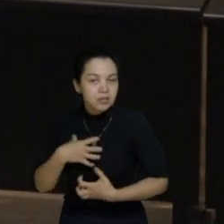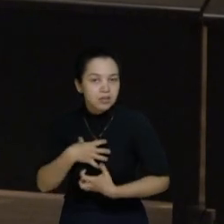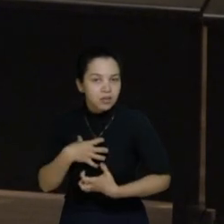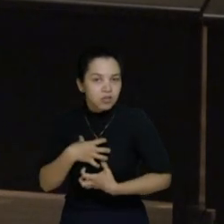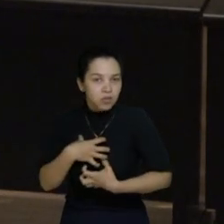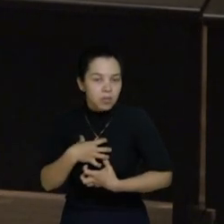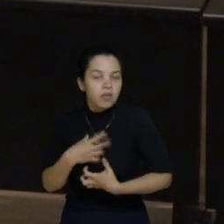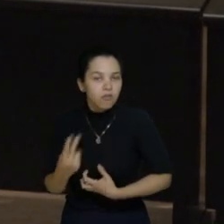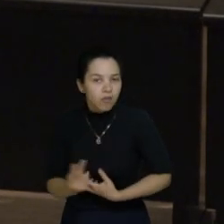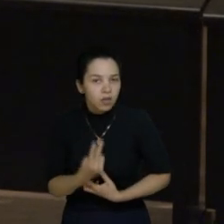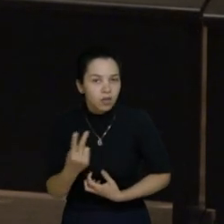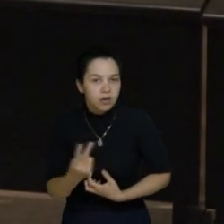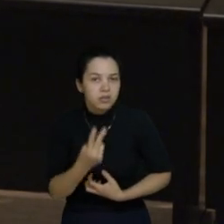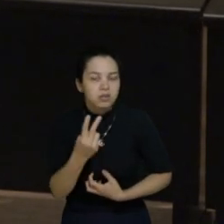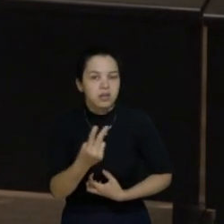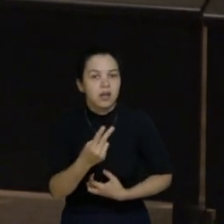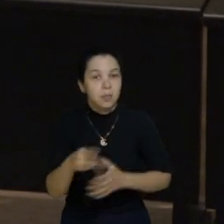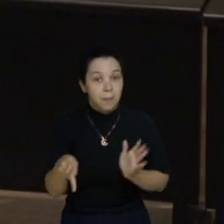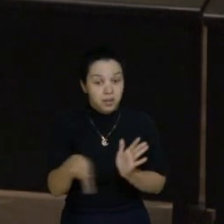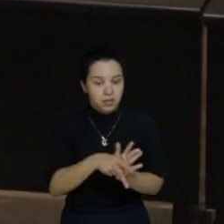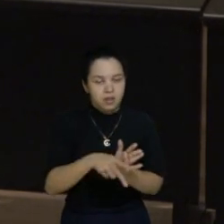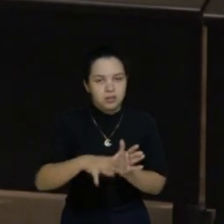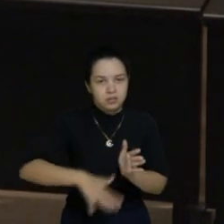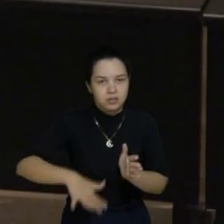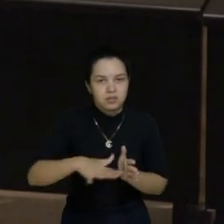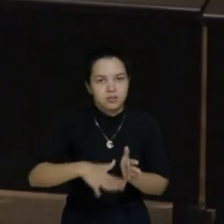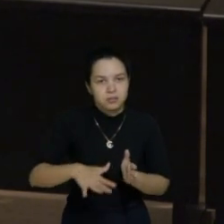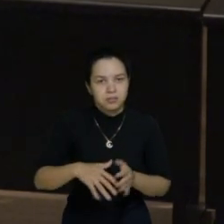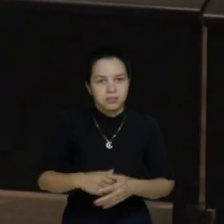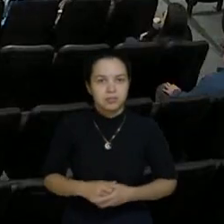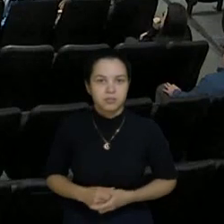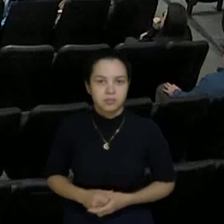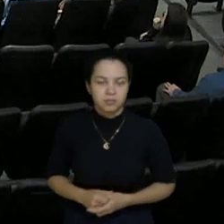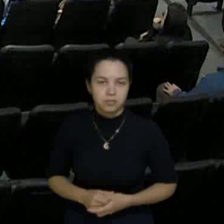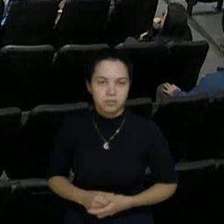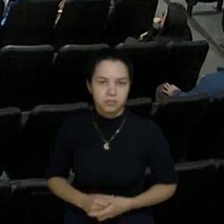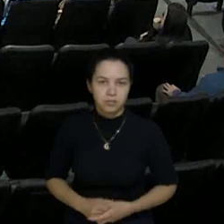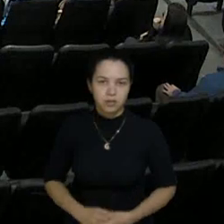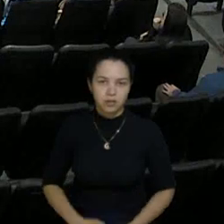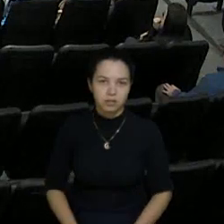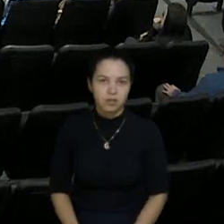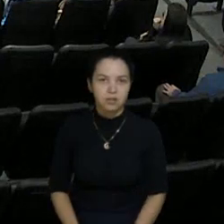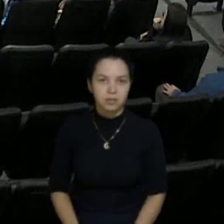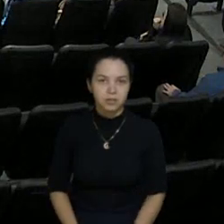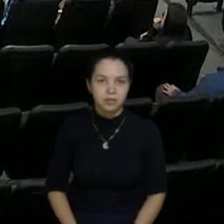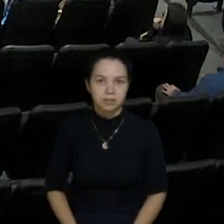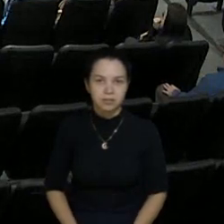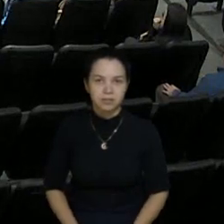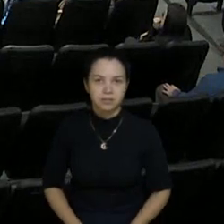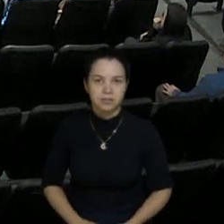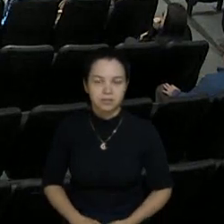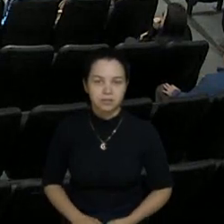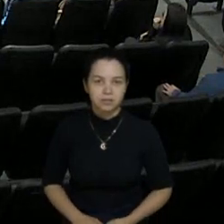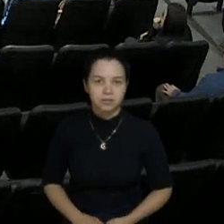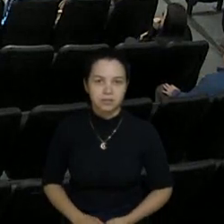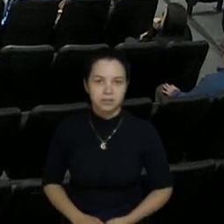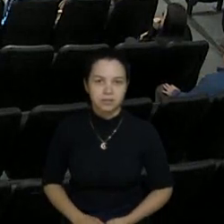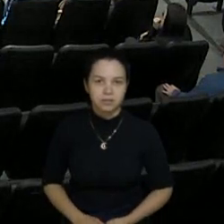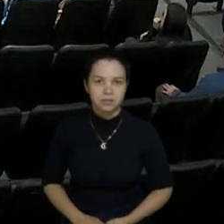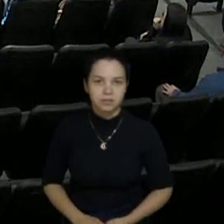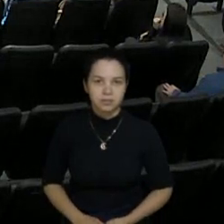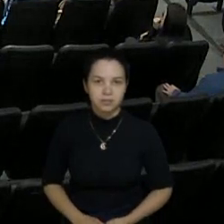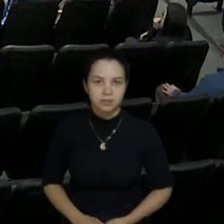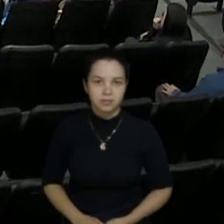valorizado no ambiente escolar dear teacher I know it doesn't